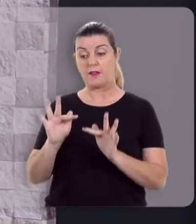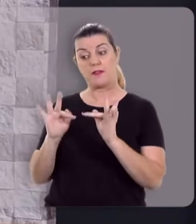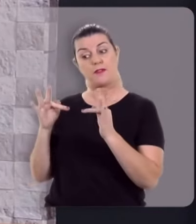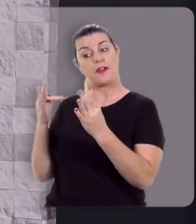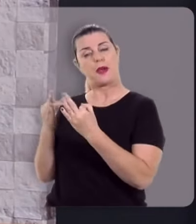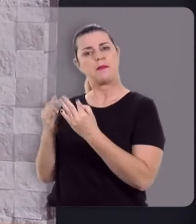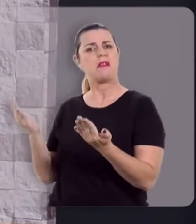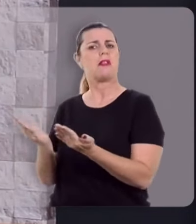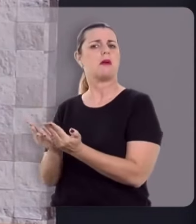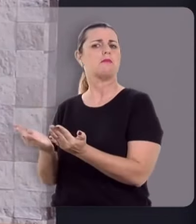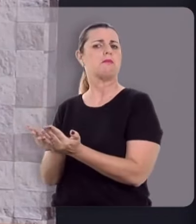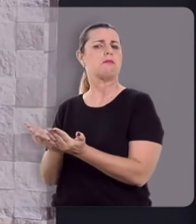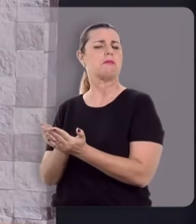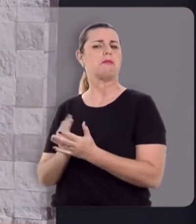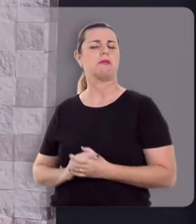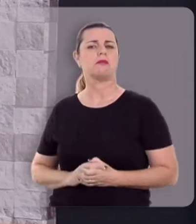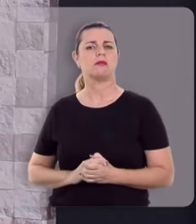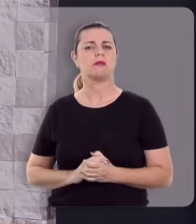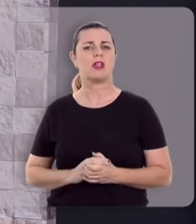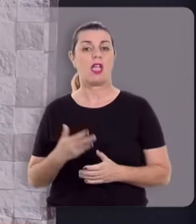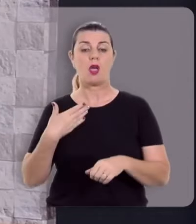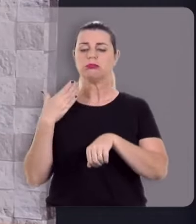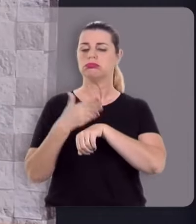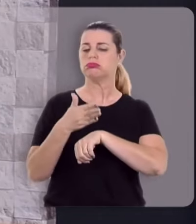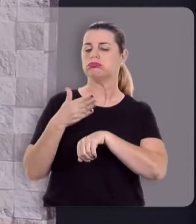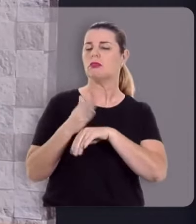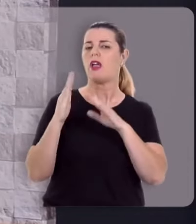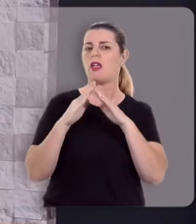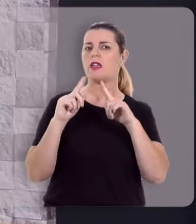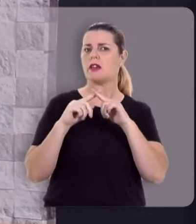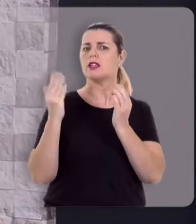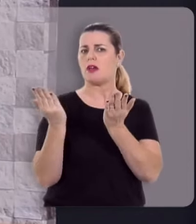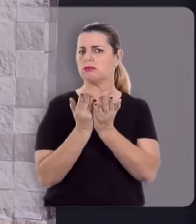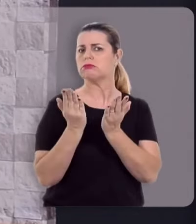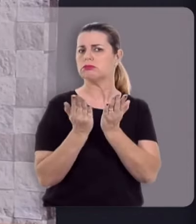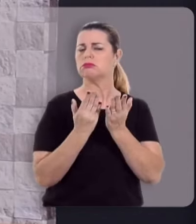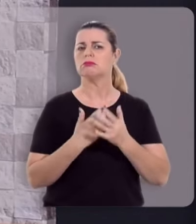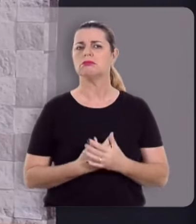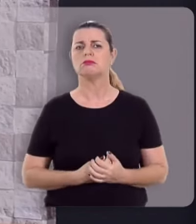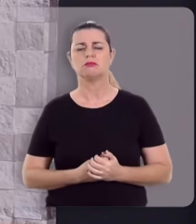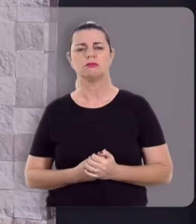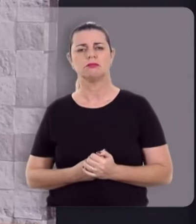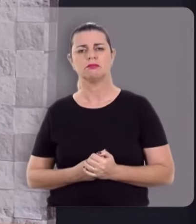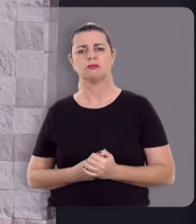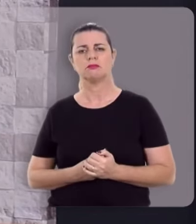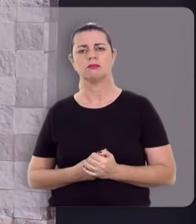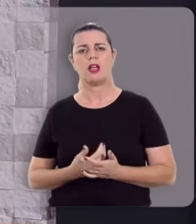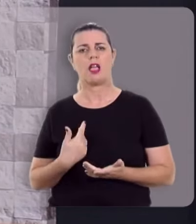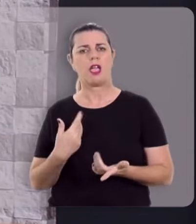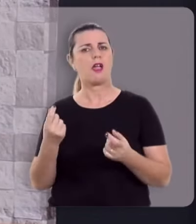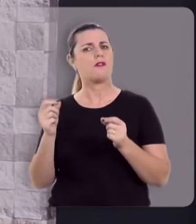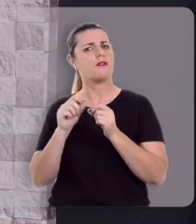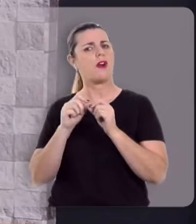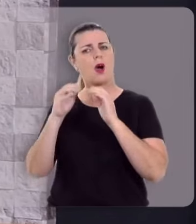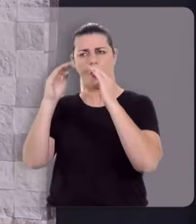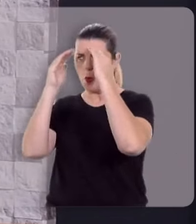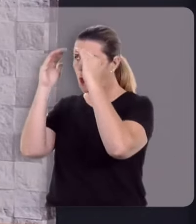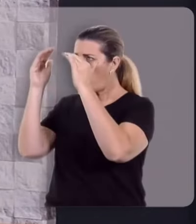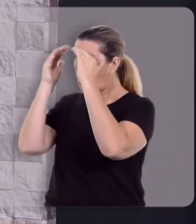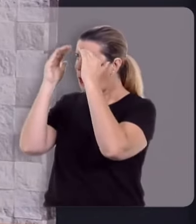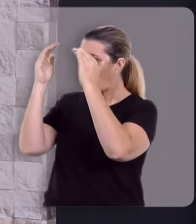de cristãos, de frequentar uma igreja cristã, de cumprir determinados